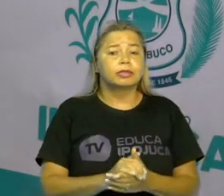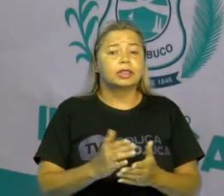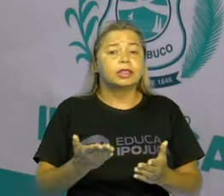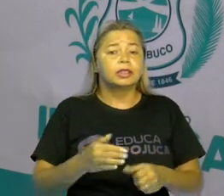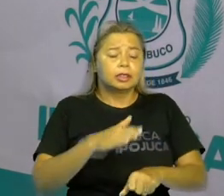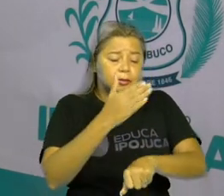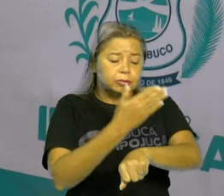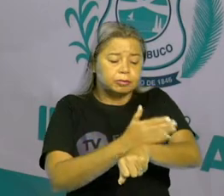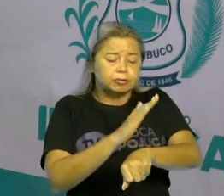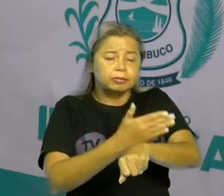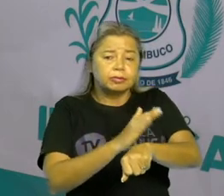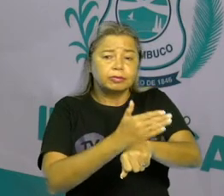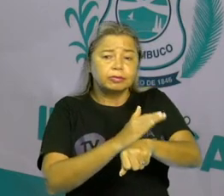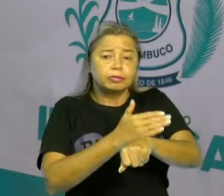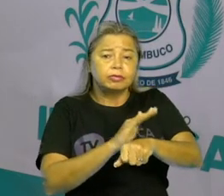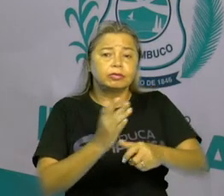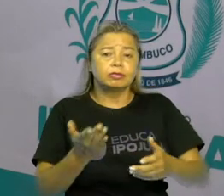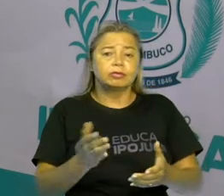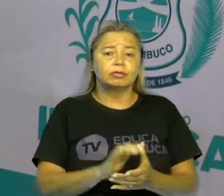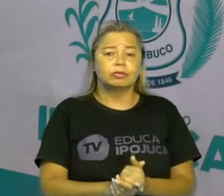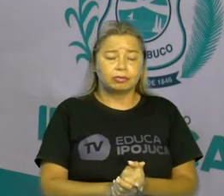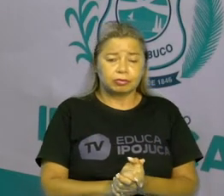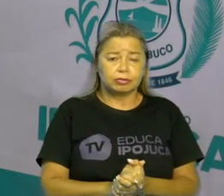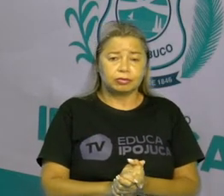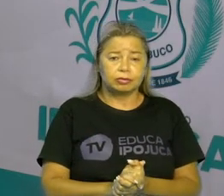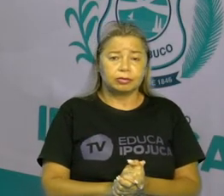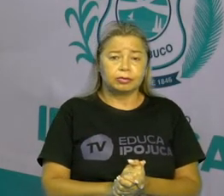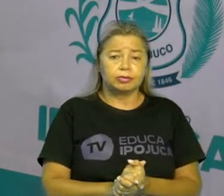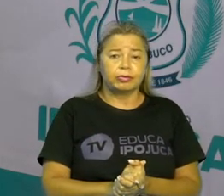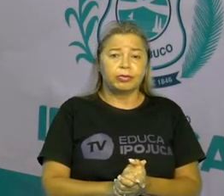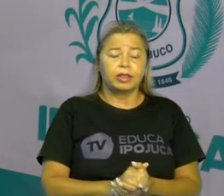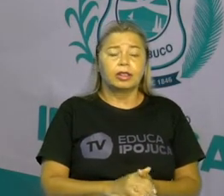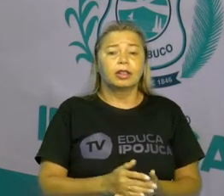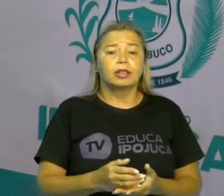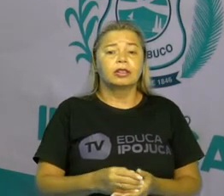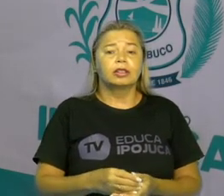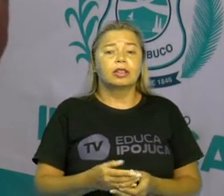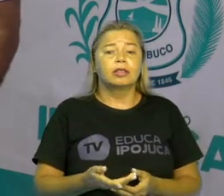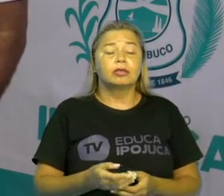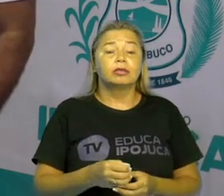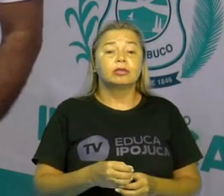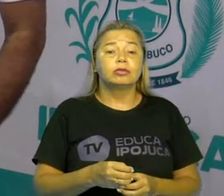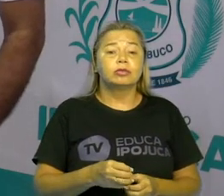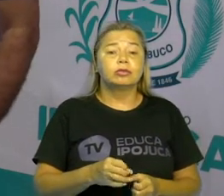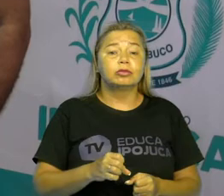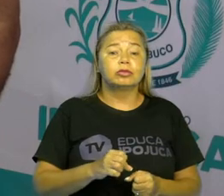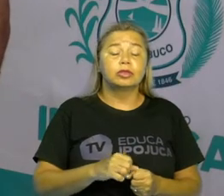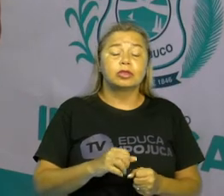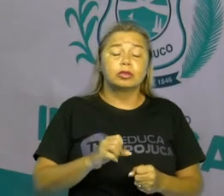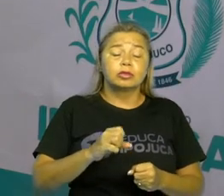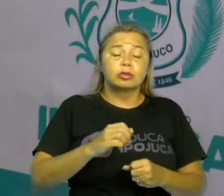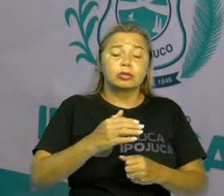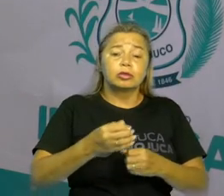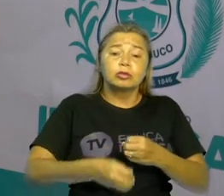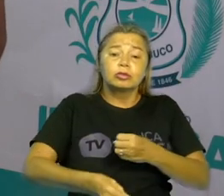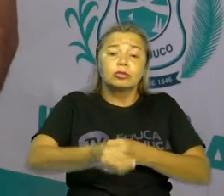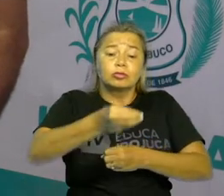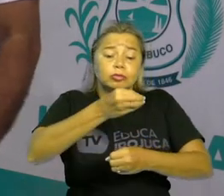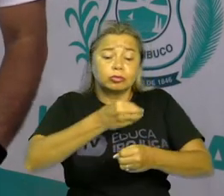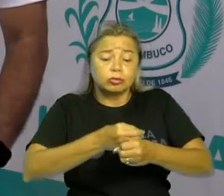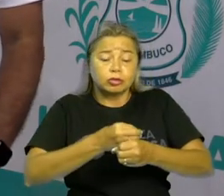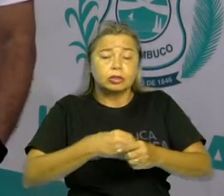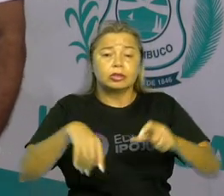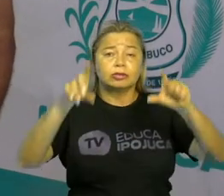praticar a ação. É o que vai o quê? Ser o sujeito da frase. Tá tranquilo,